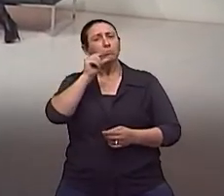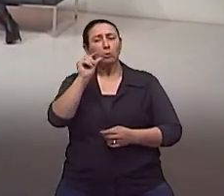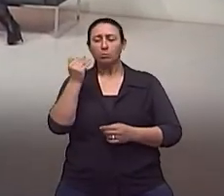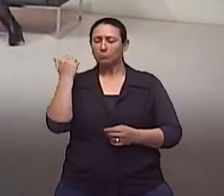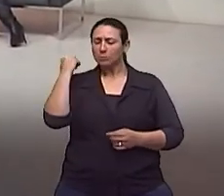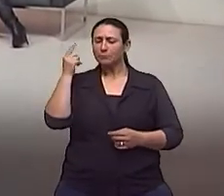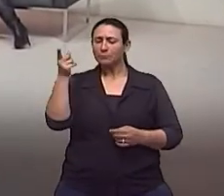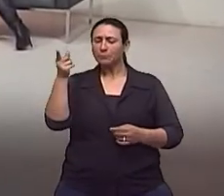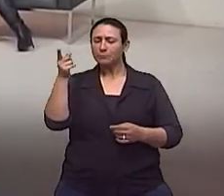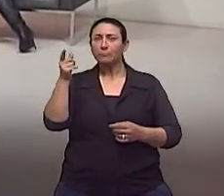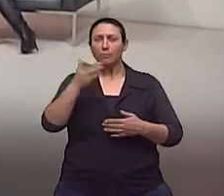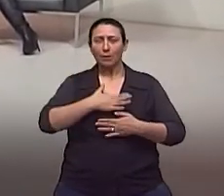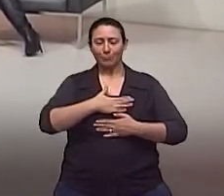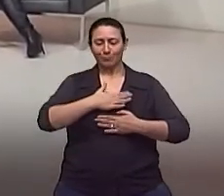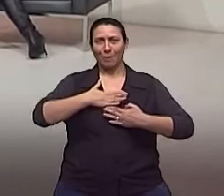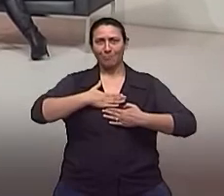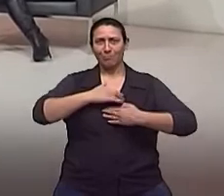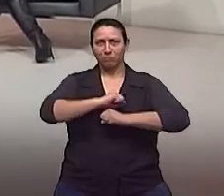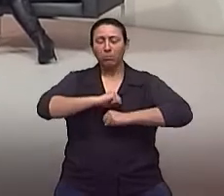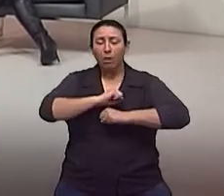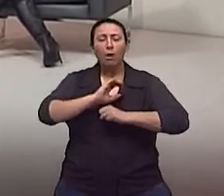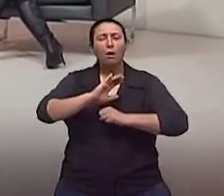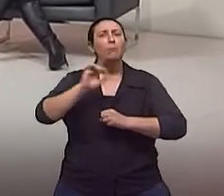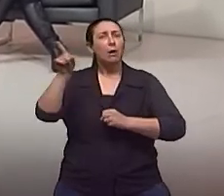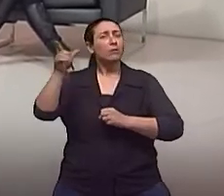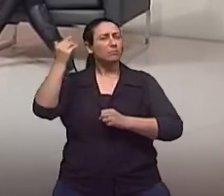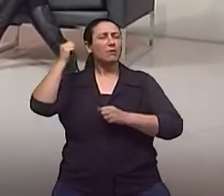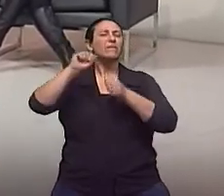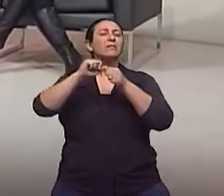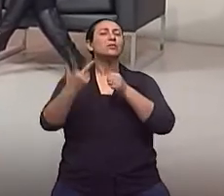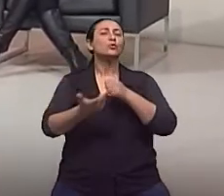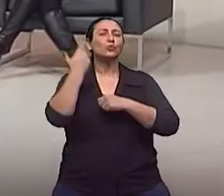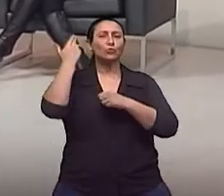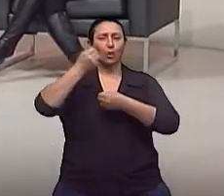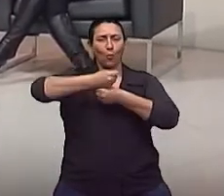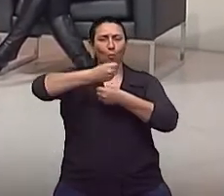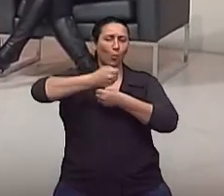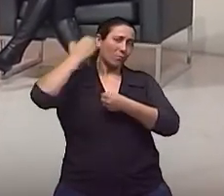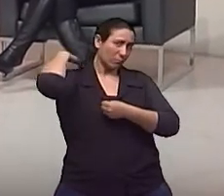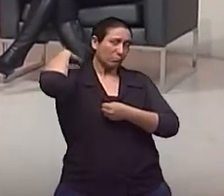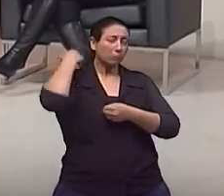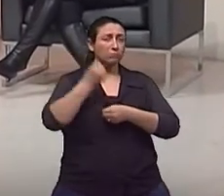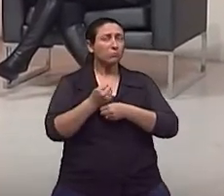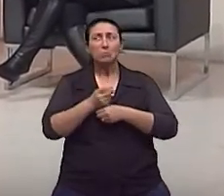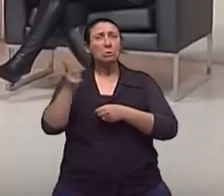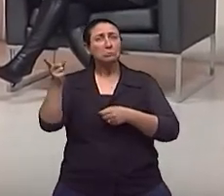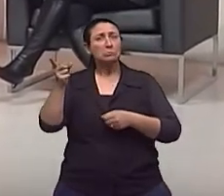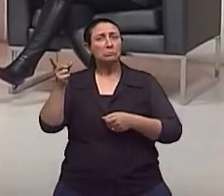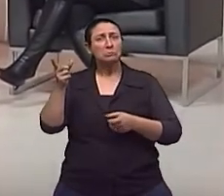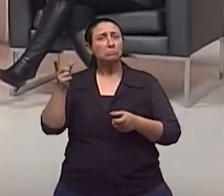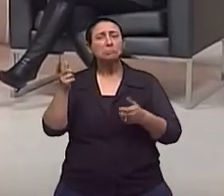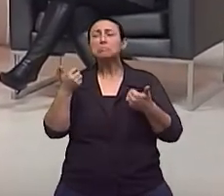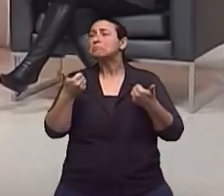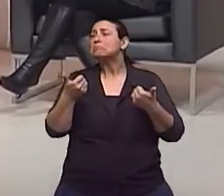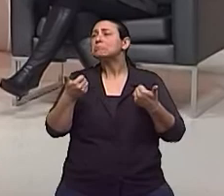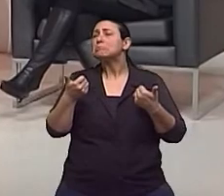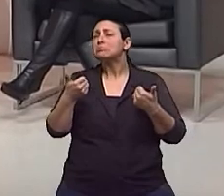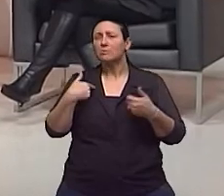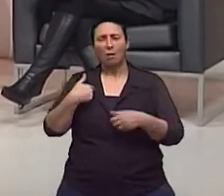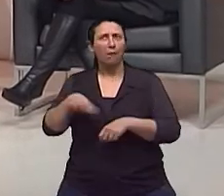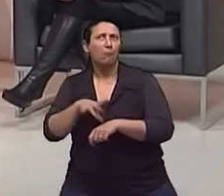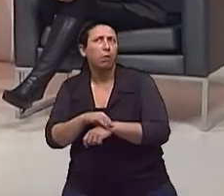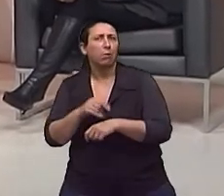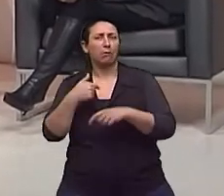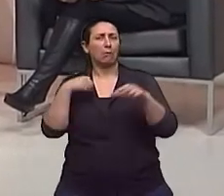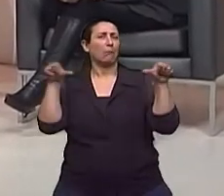meses ele teve ele precisou fazer uma cirurgia de coluna porque dá uma dor muito grande mas ele não se Battle deu polícia Ele não foi